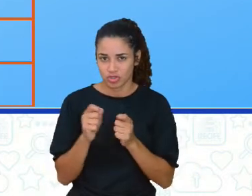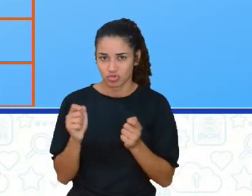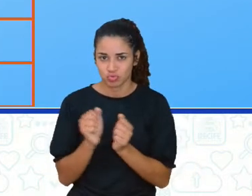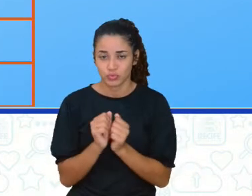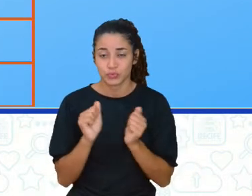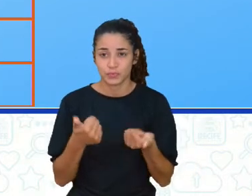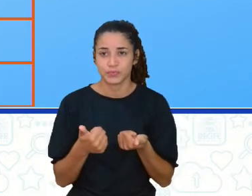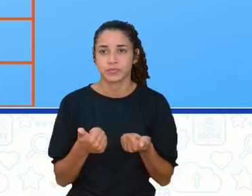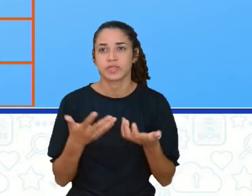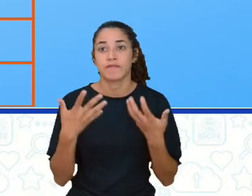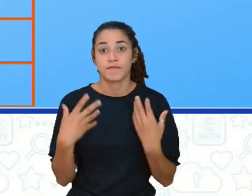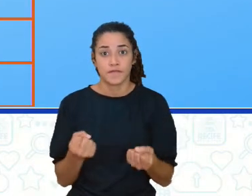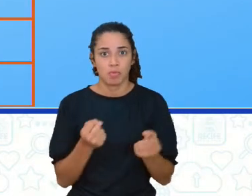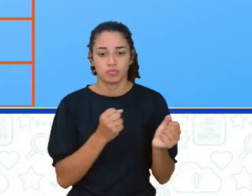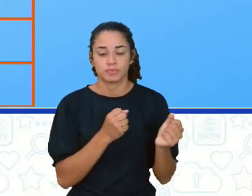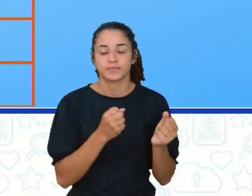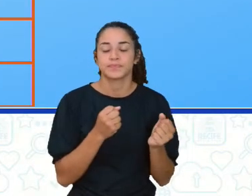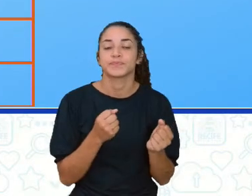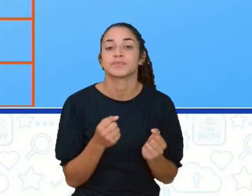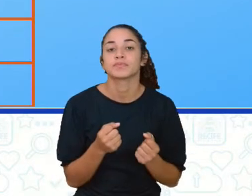sequência. 1, 2,